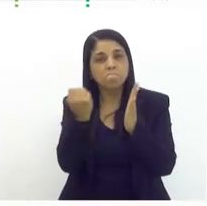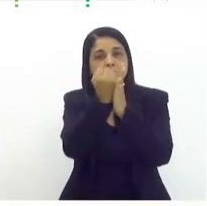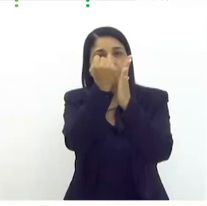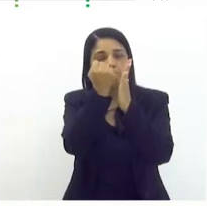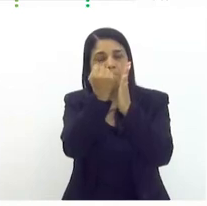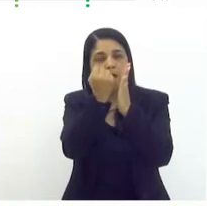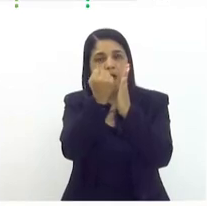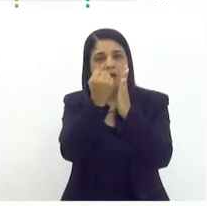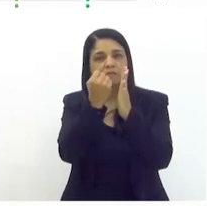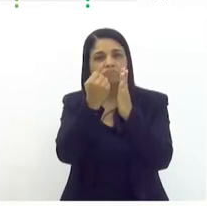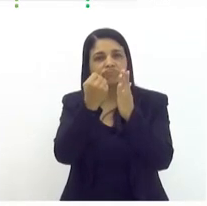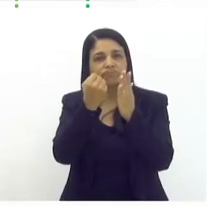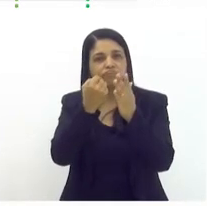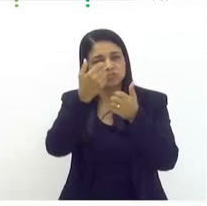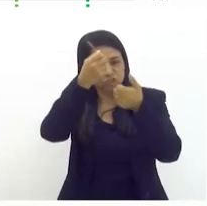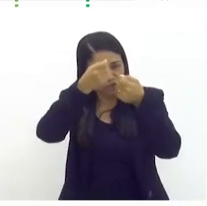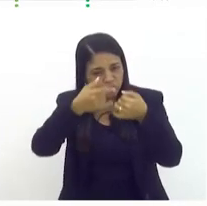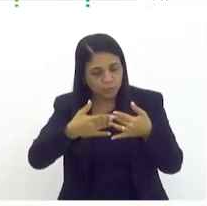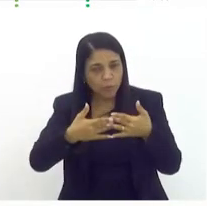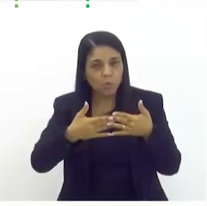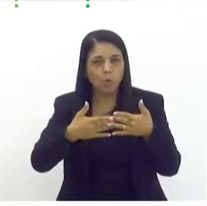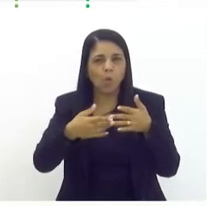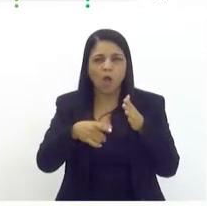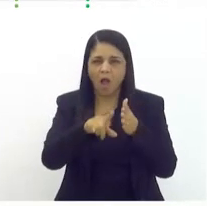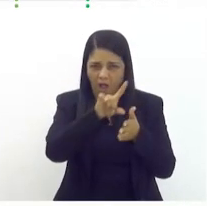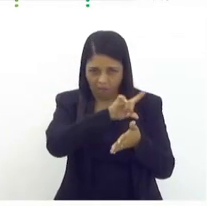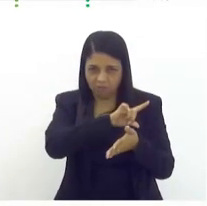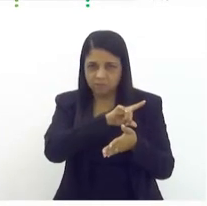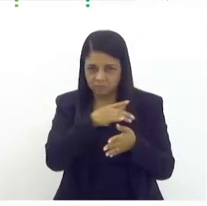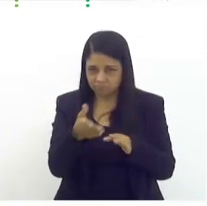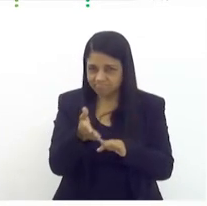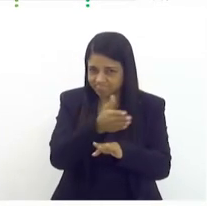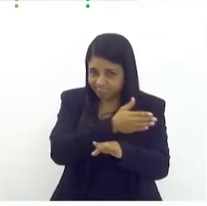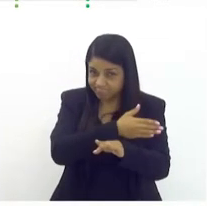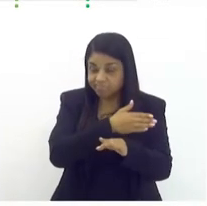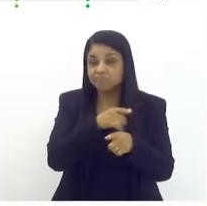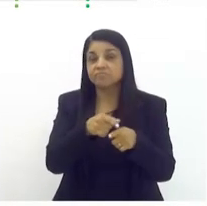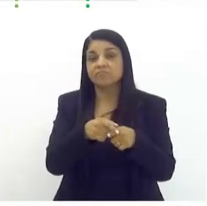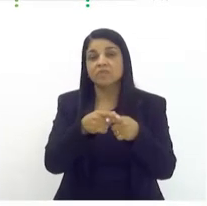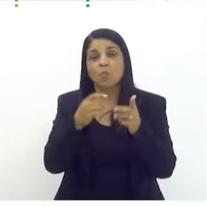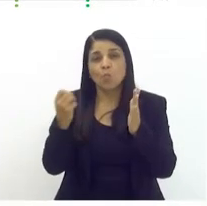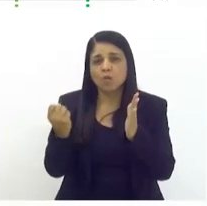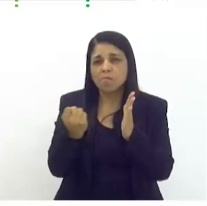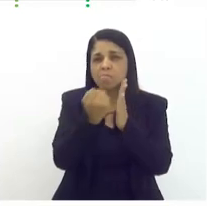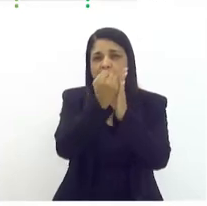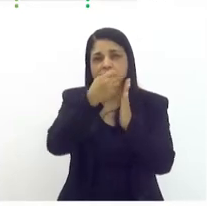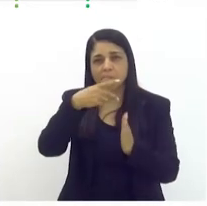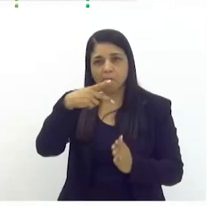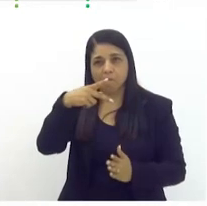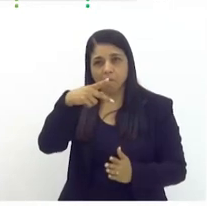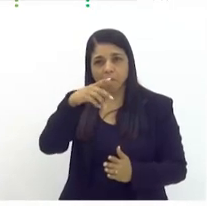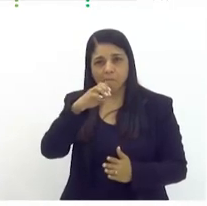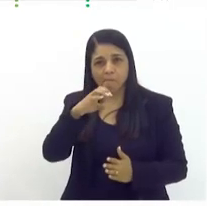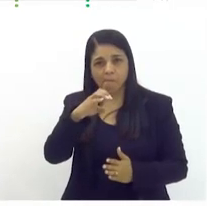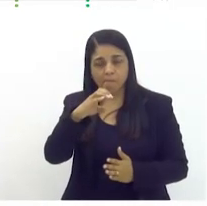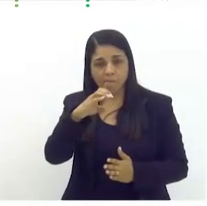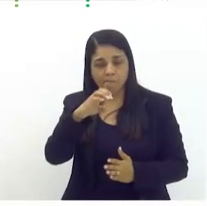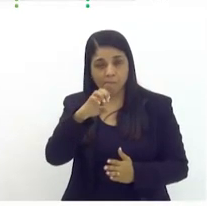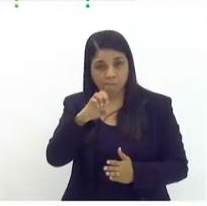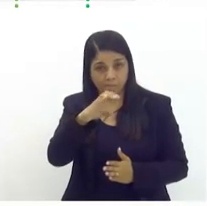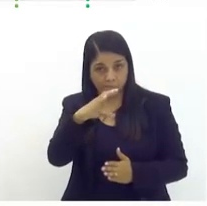falou-se muito isso no primeiro bloco né os impactos da PEC 45